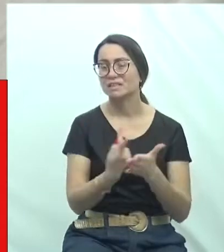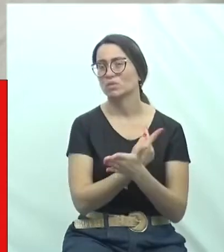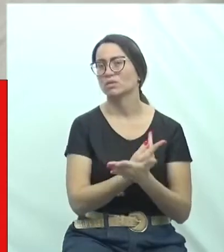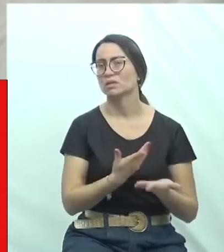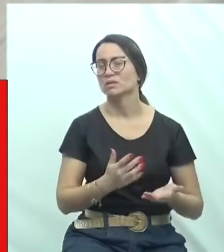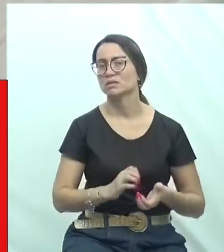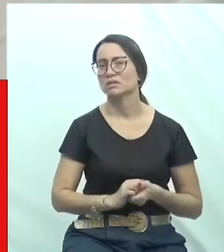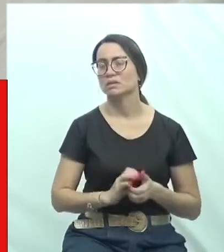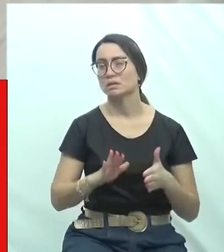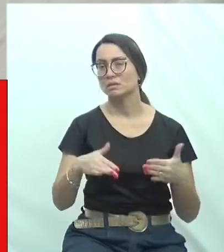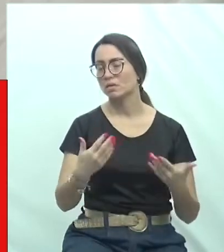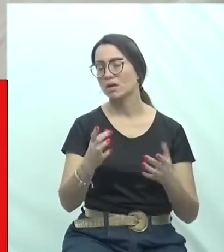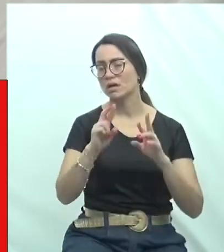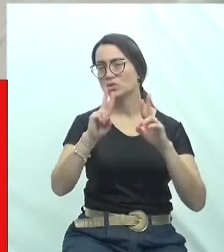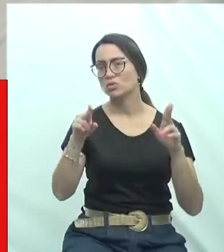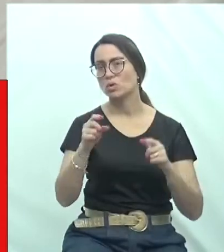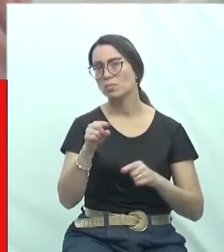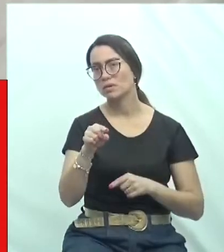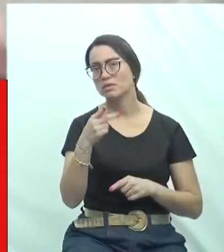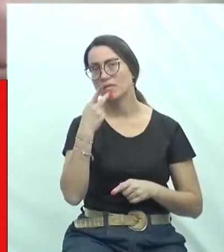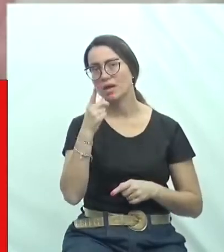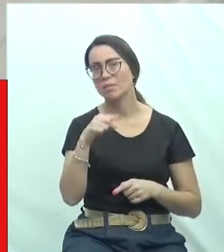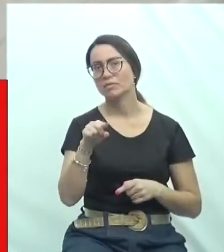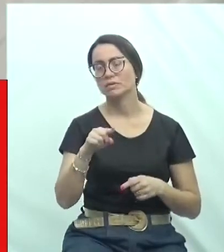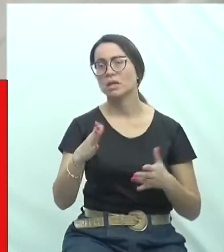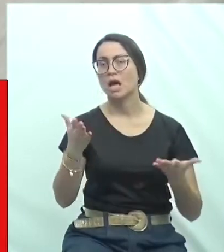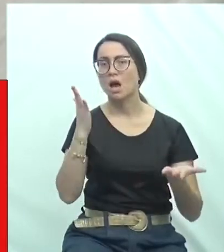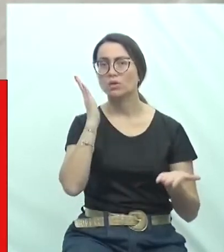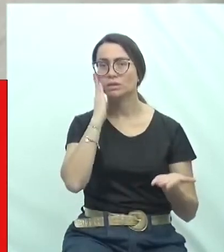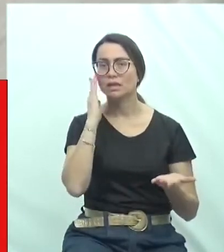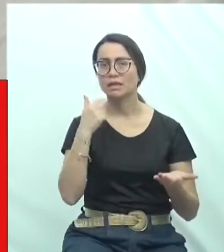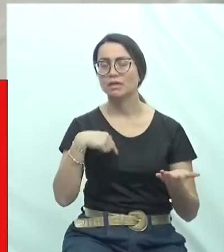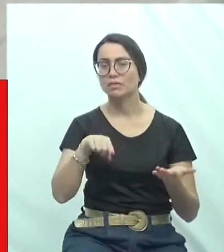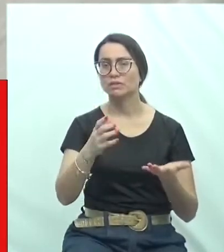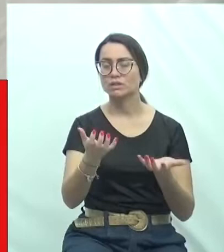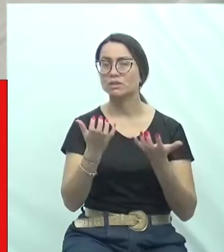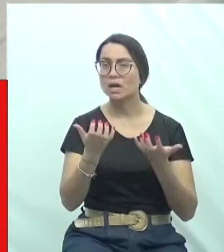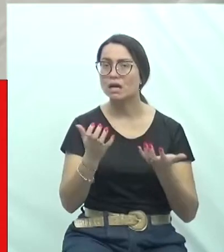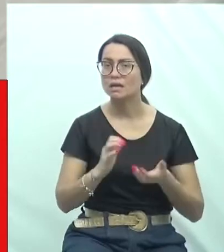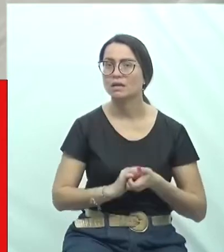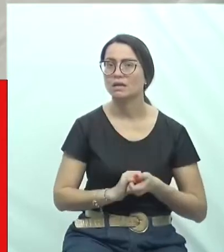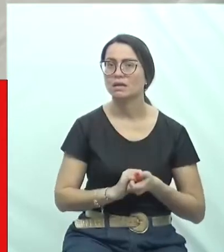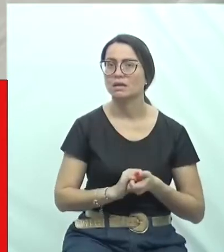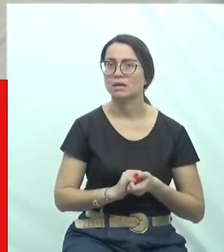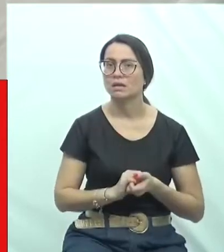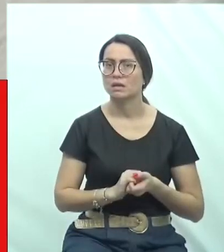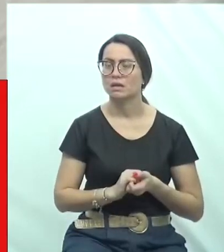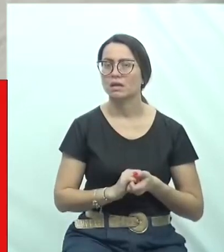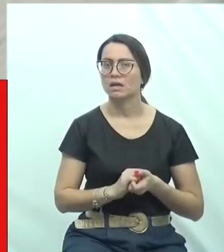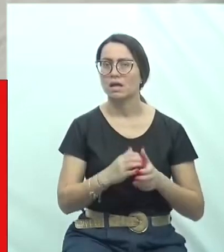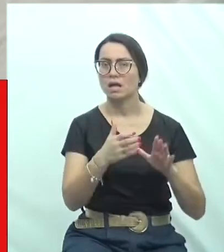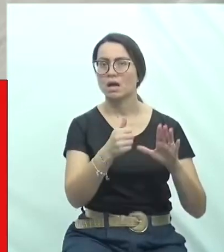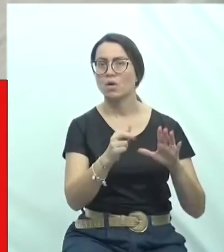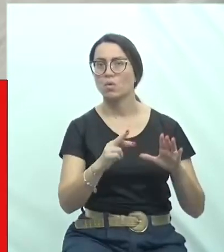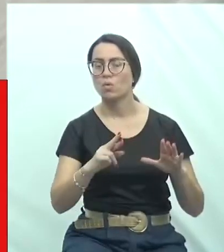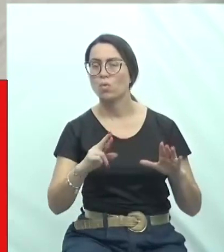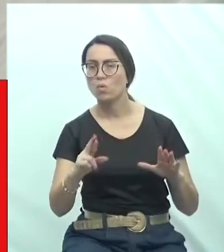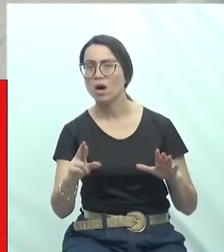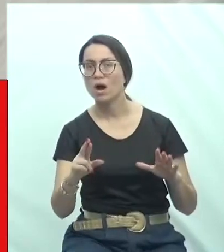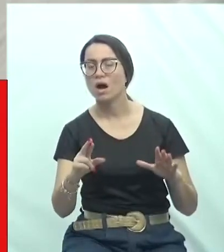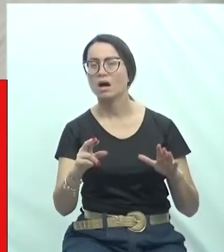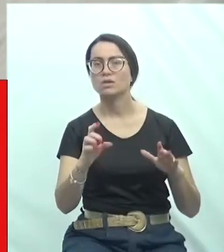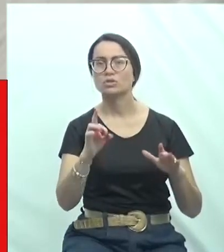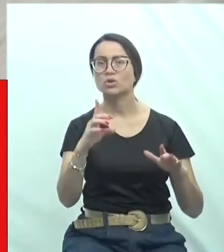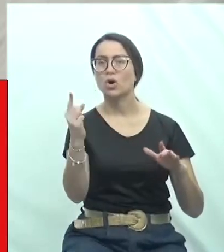tenho a dizer para o senhor. Eu sei que vocês estão assim querendo, mas, gente, O ar acontece em partes altas